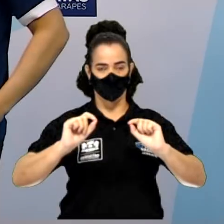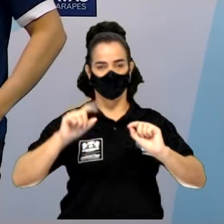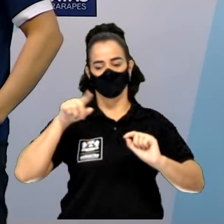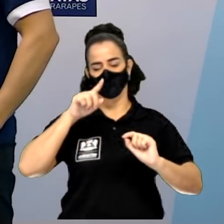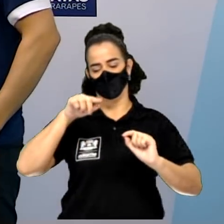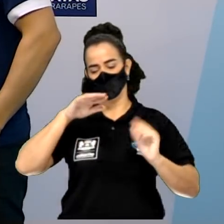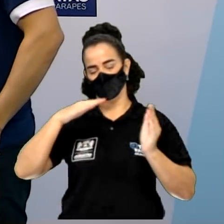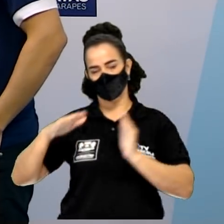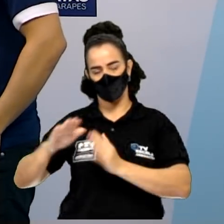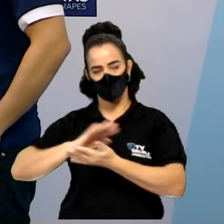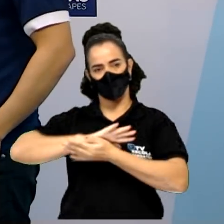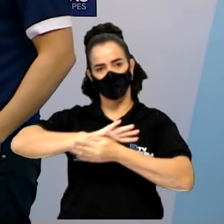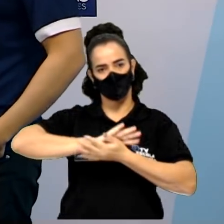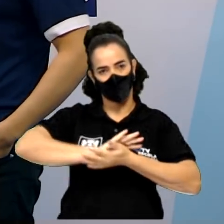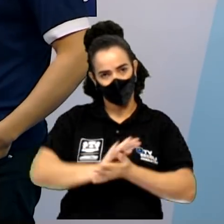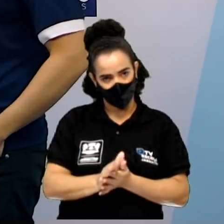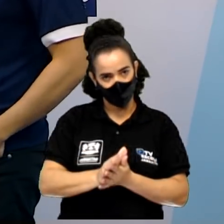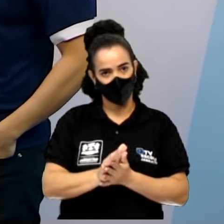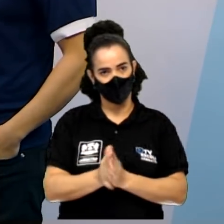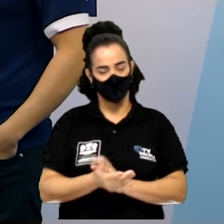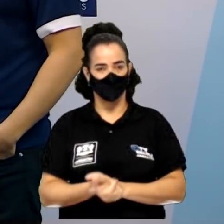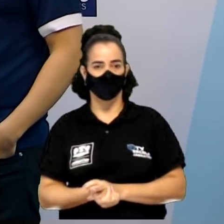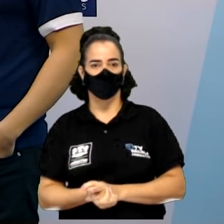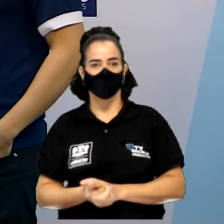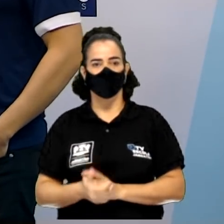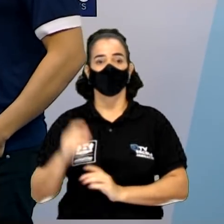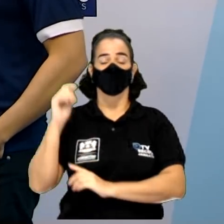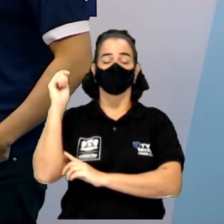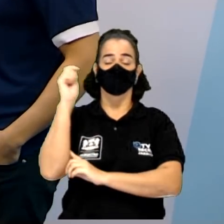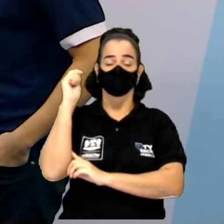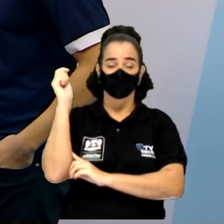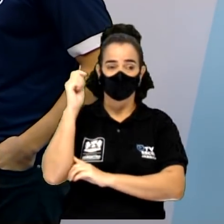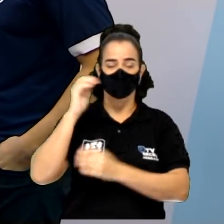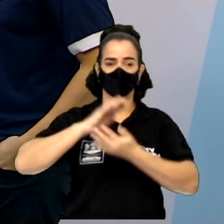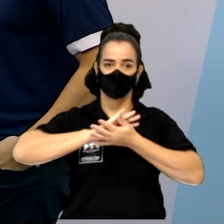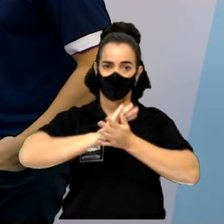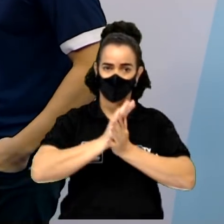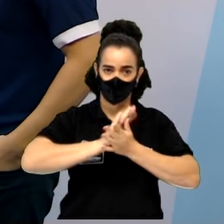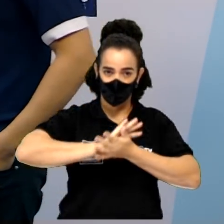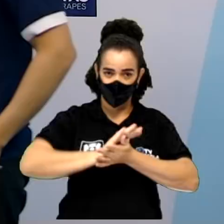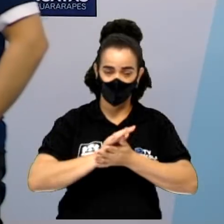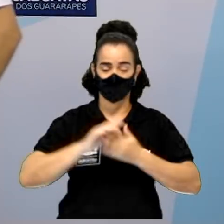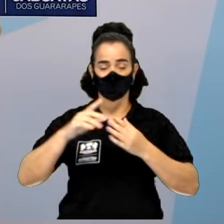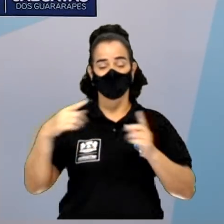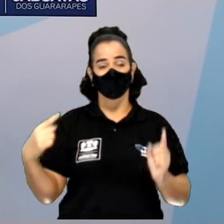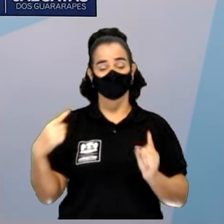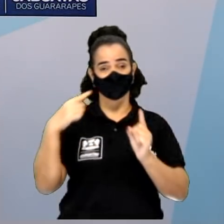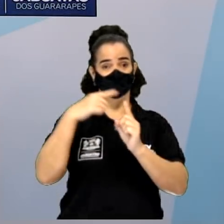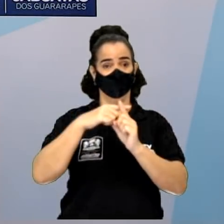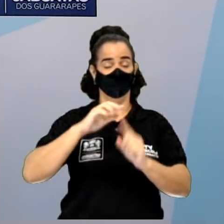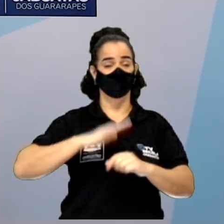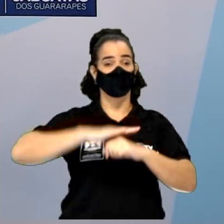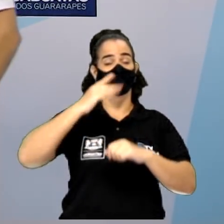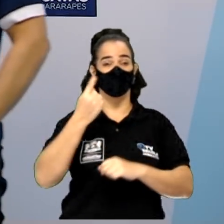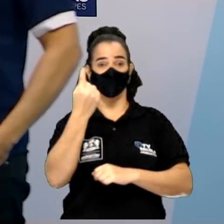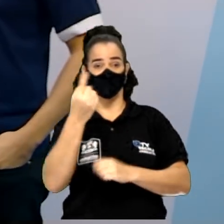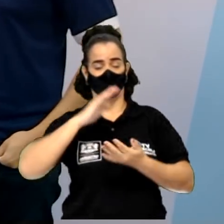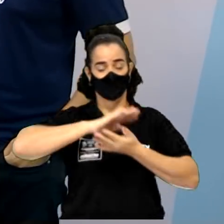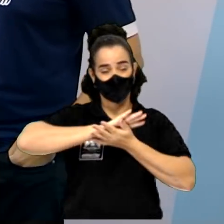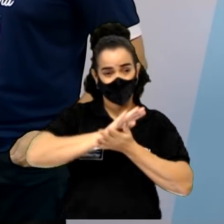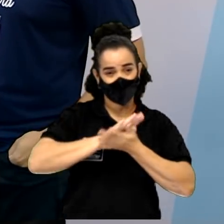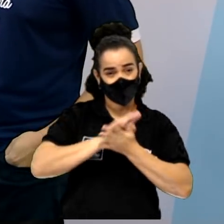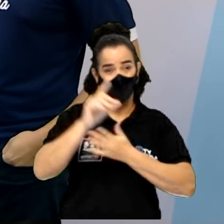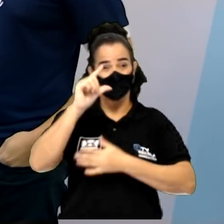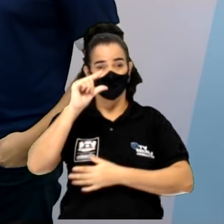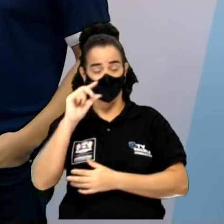do preconceito, gravidade do preconceito, adição de mais um preconceito, diminuição